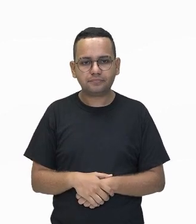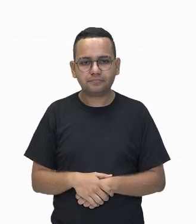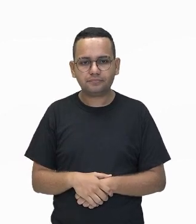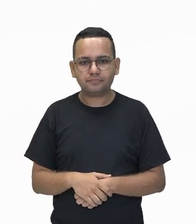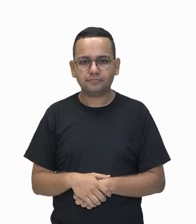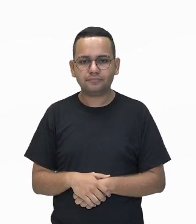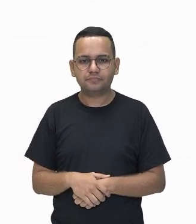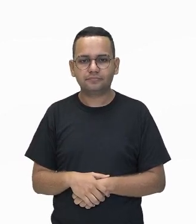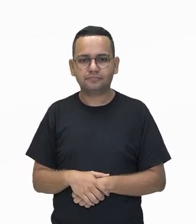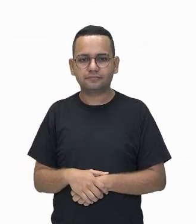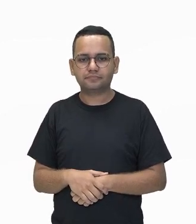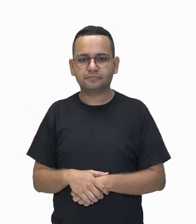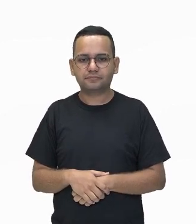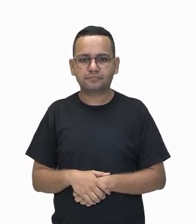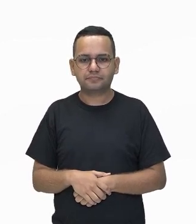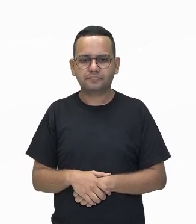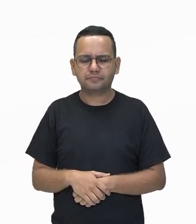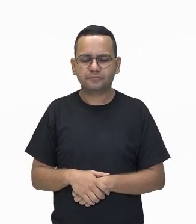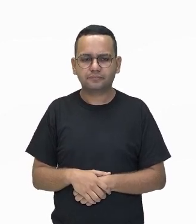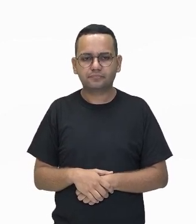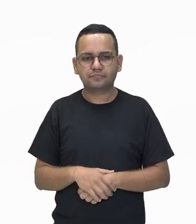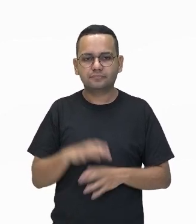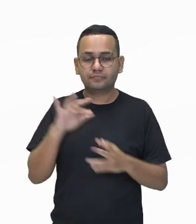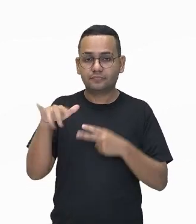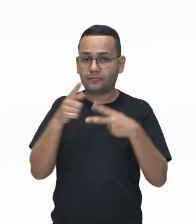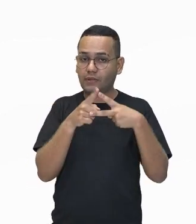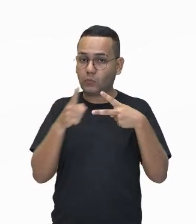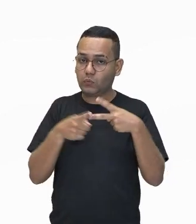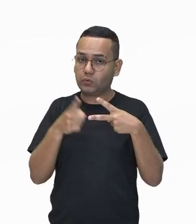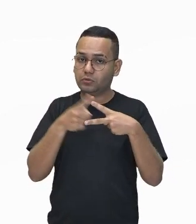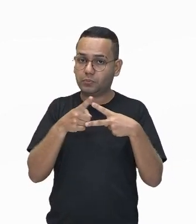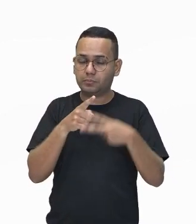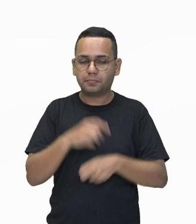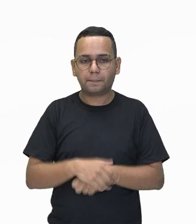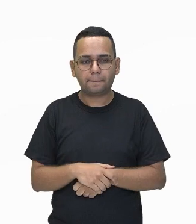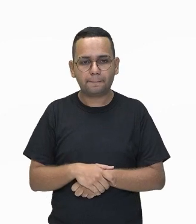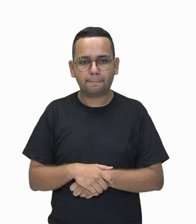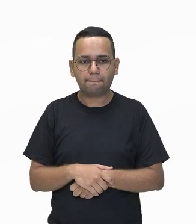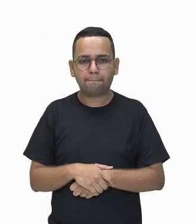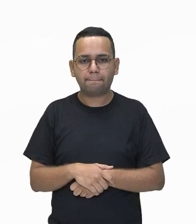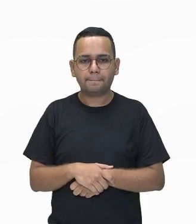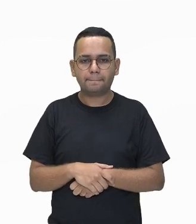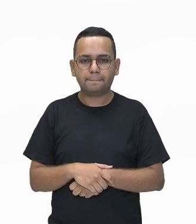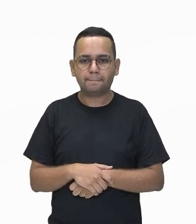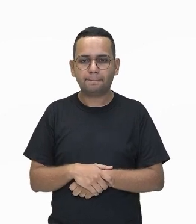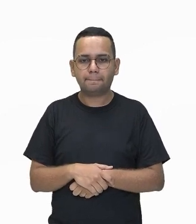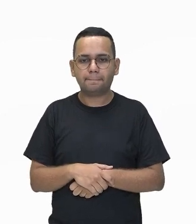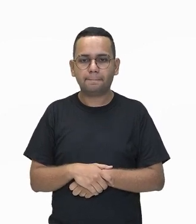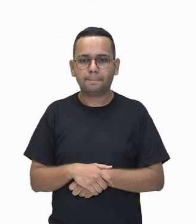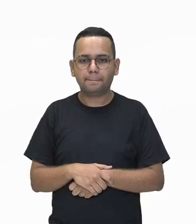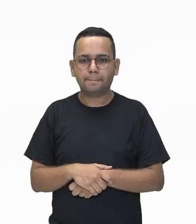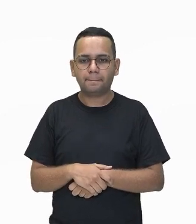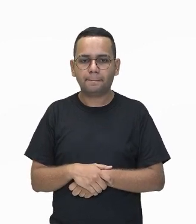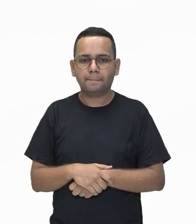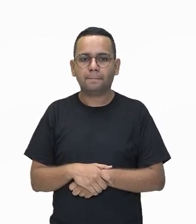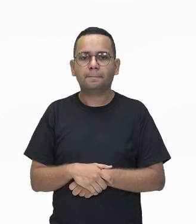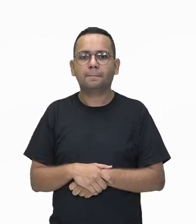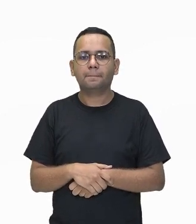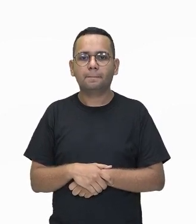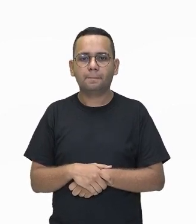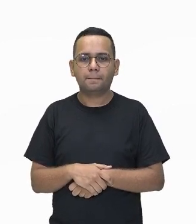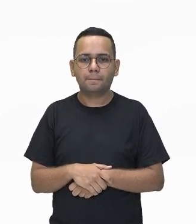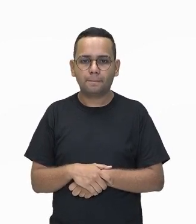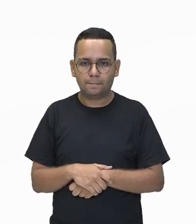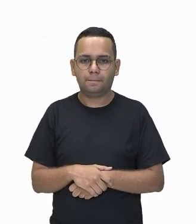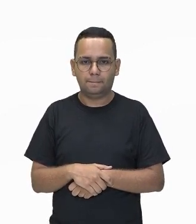comunidades, elas podem ser então de duas formas, né? A comunidade pequena, a ponto de seus limites estarem sempre